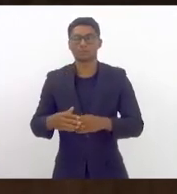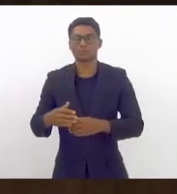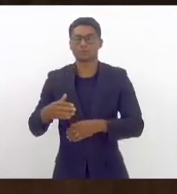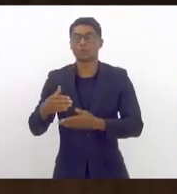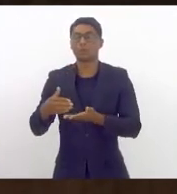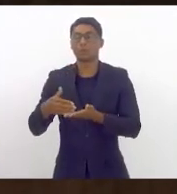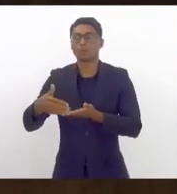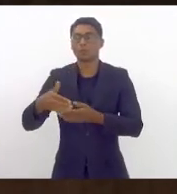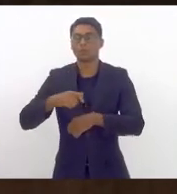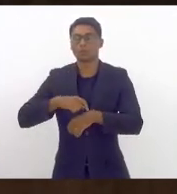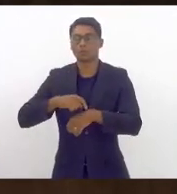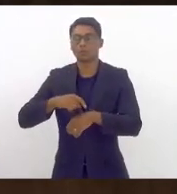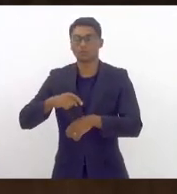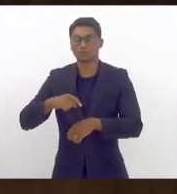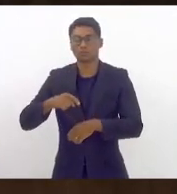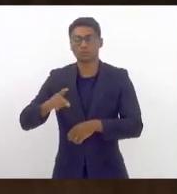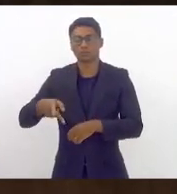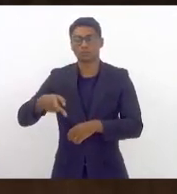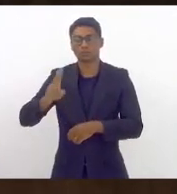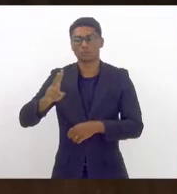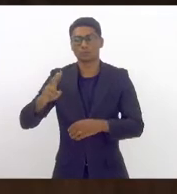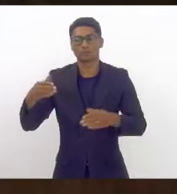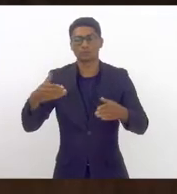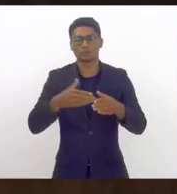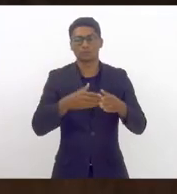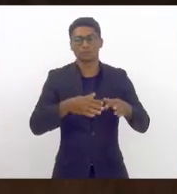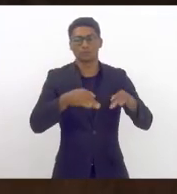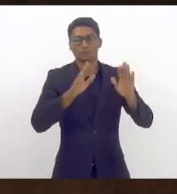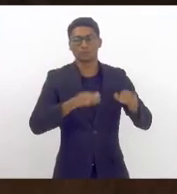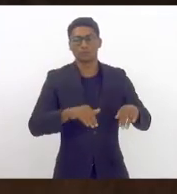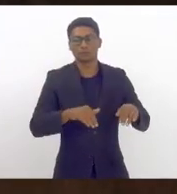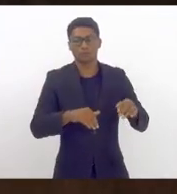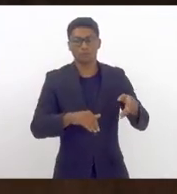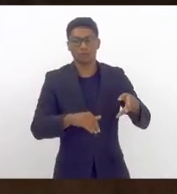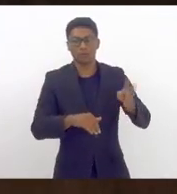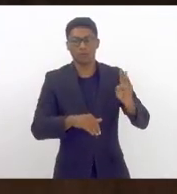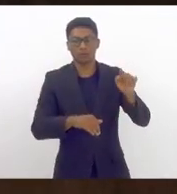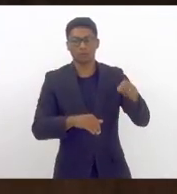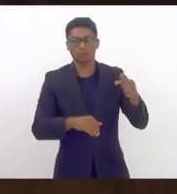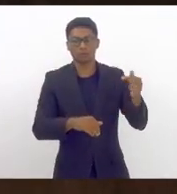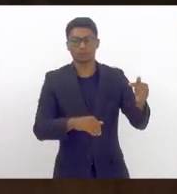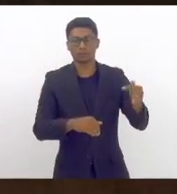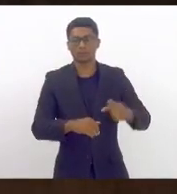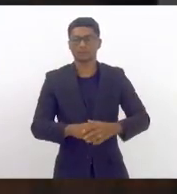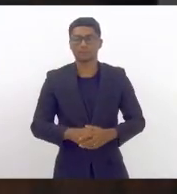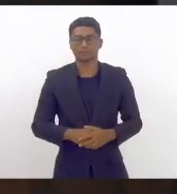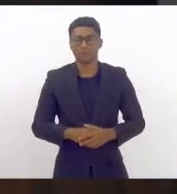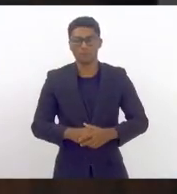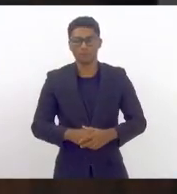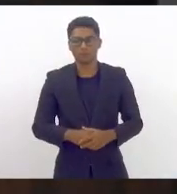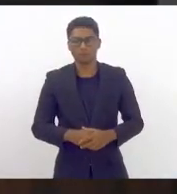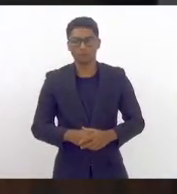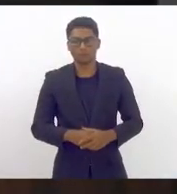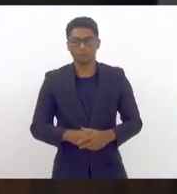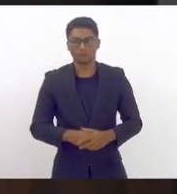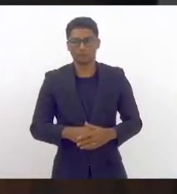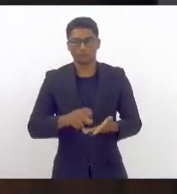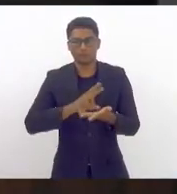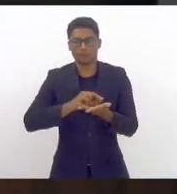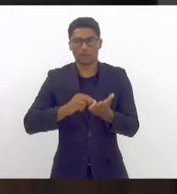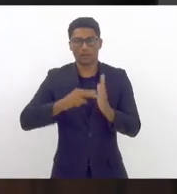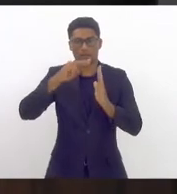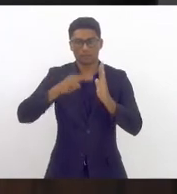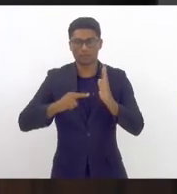às 14 horas encerrou suas 16 horas e 7 minutos lida e